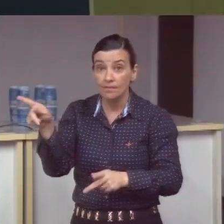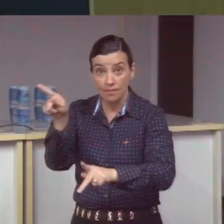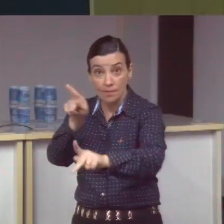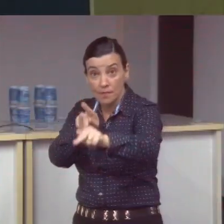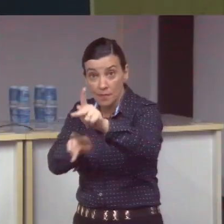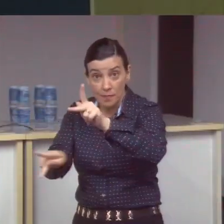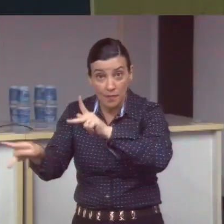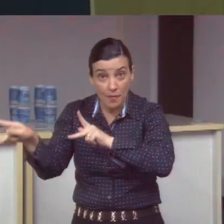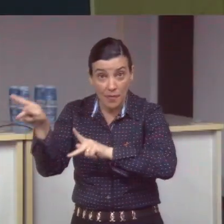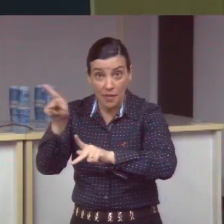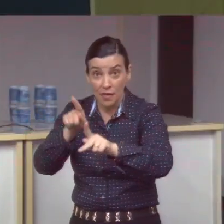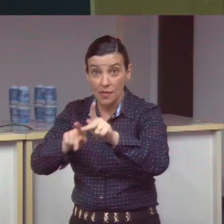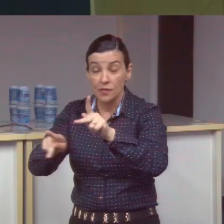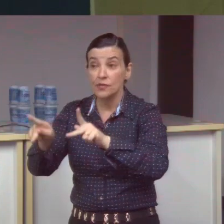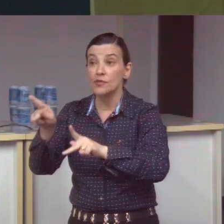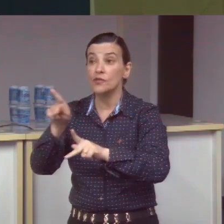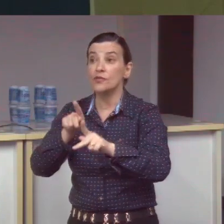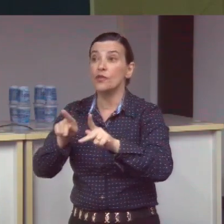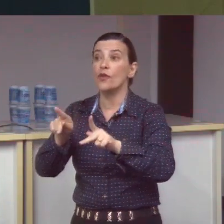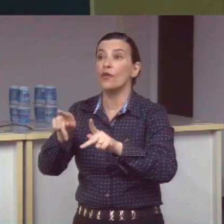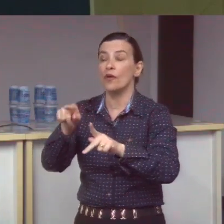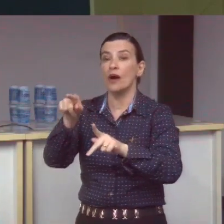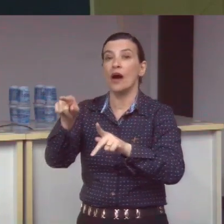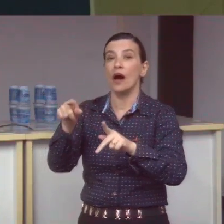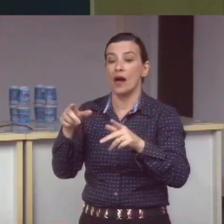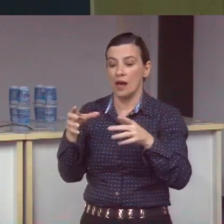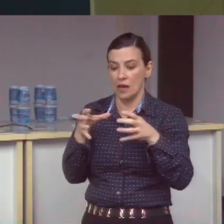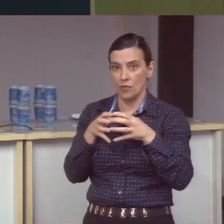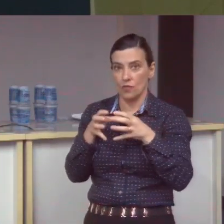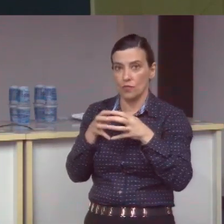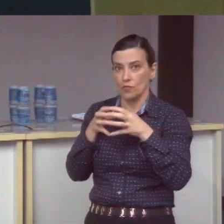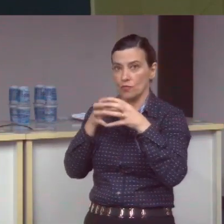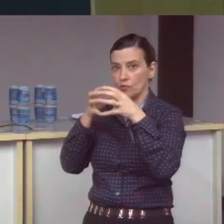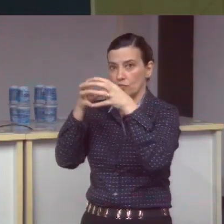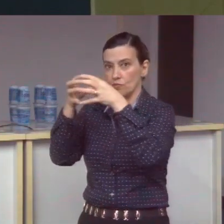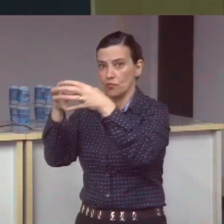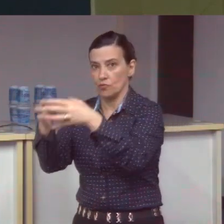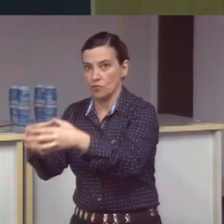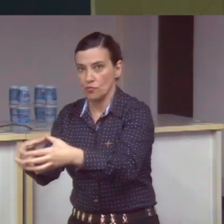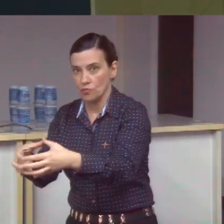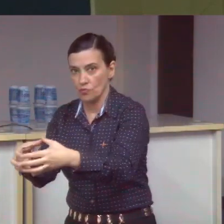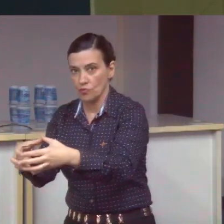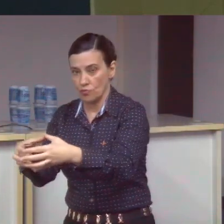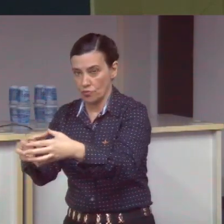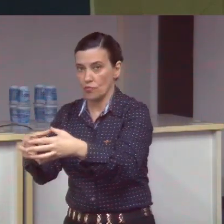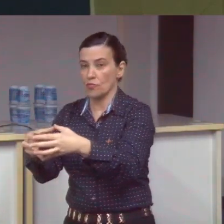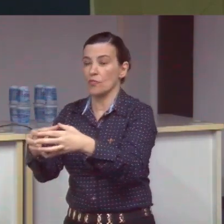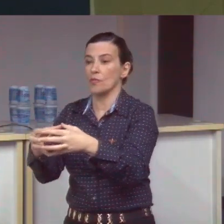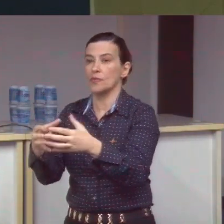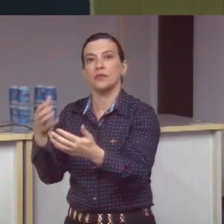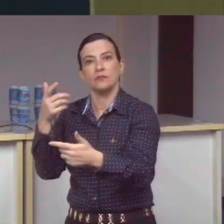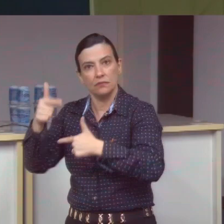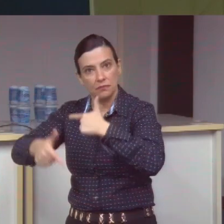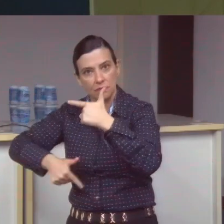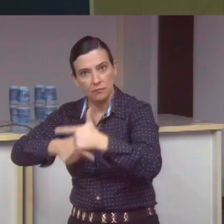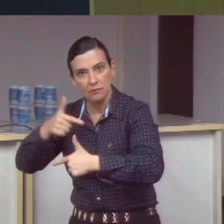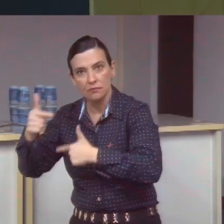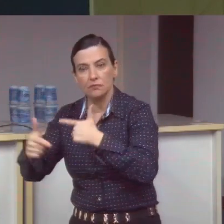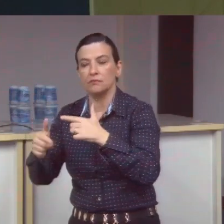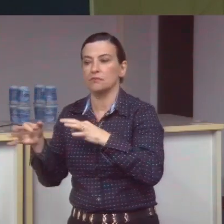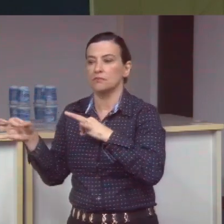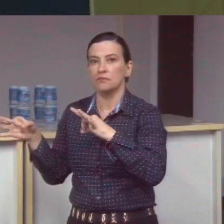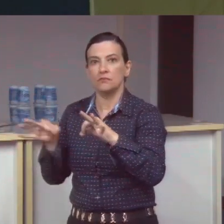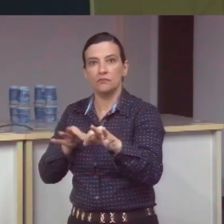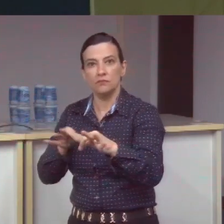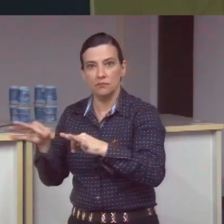chegam para fazer a base da pirâmide precisam fazer o trabalho delas, né, antes que